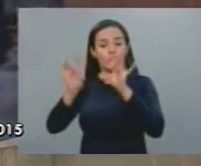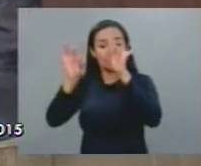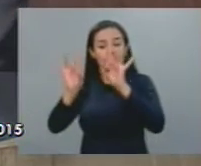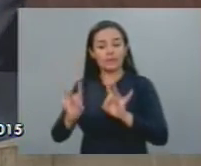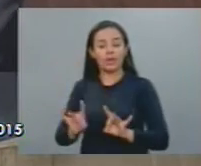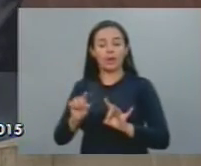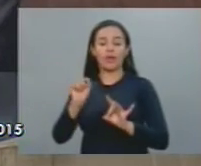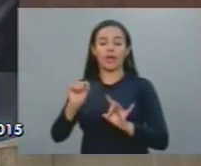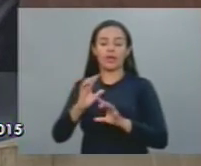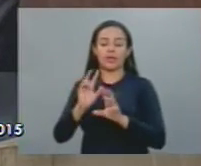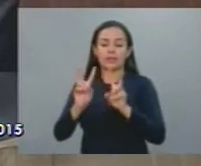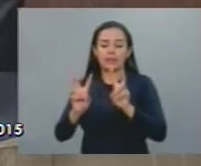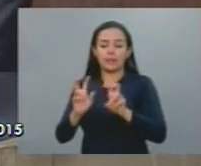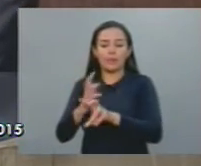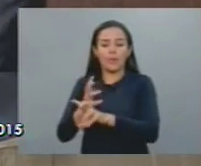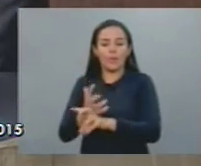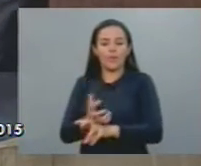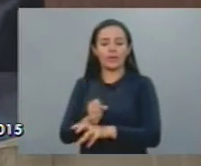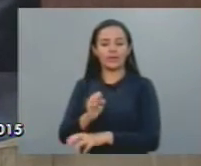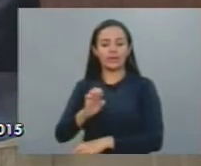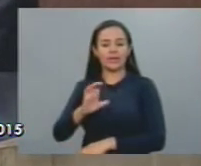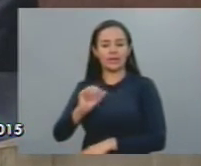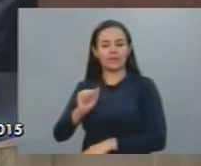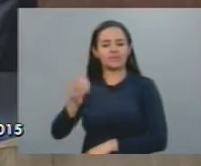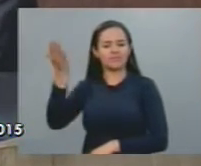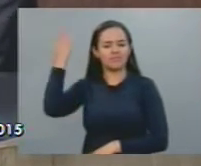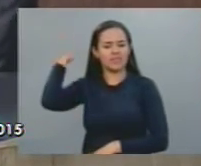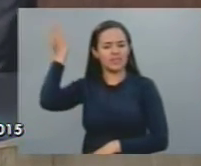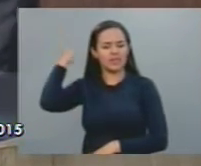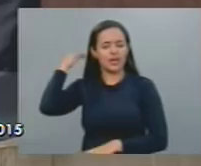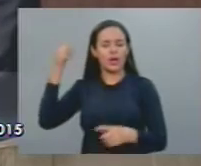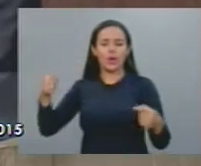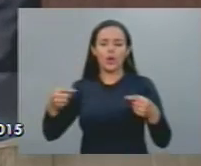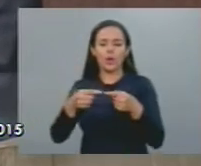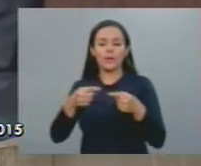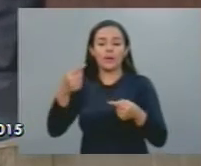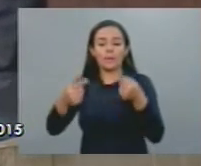seca, isso ainda na ditadura,